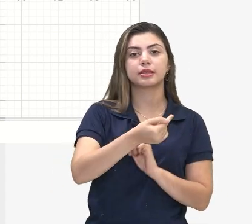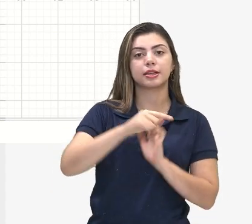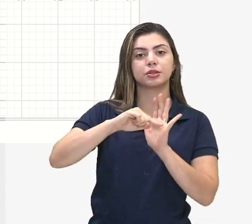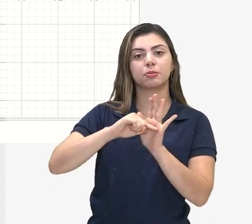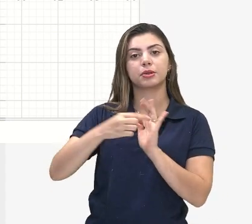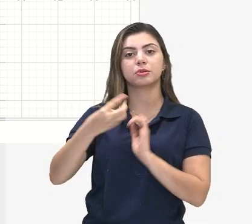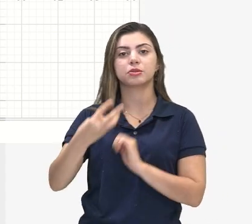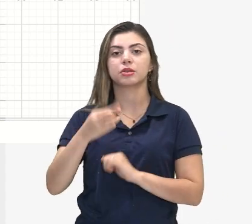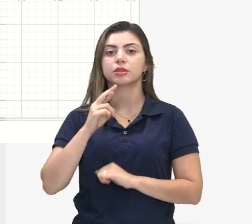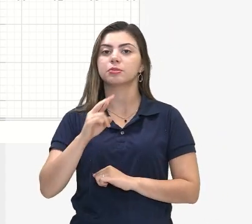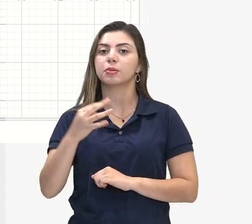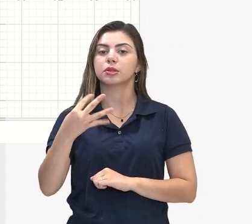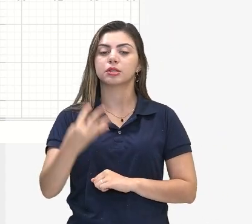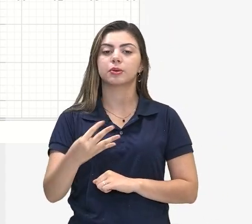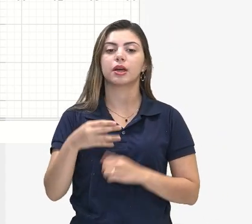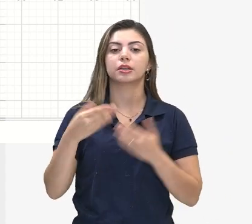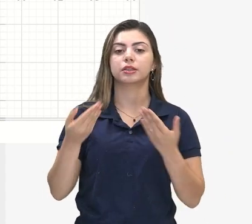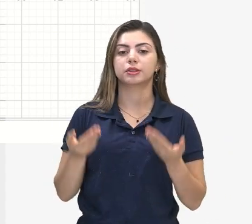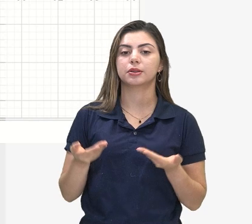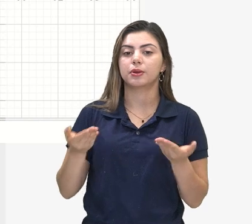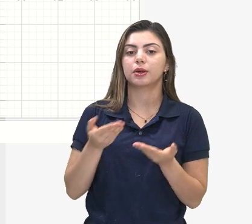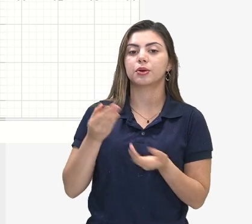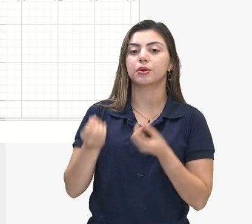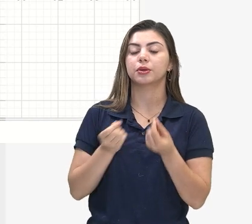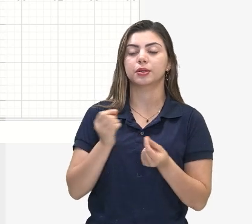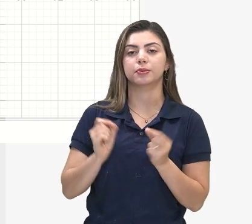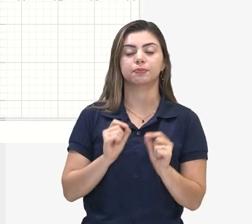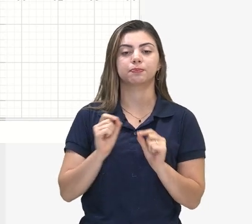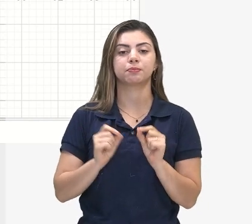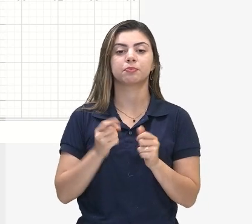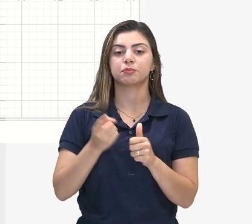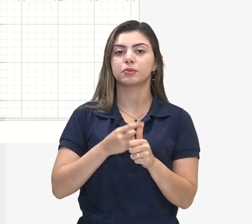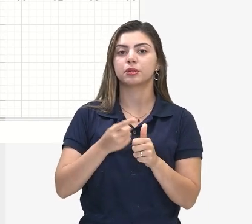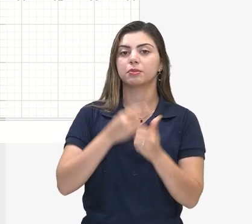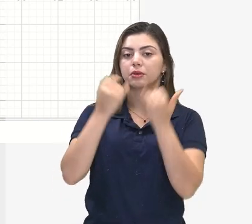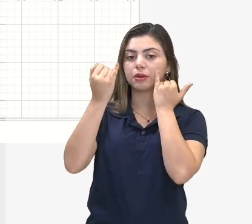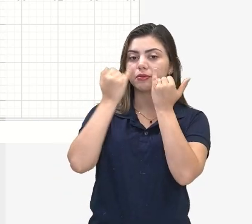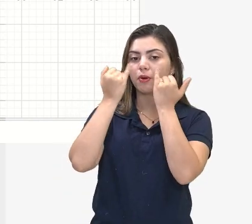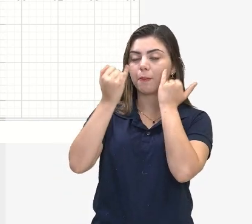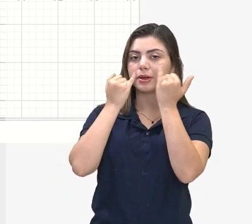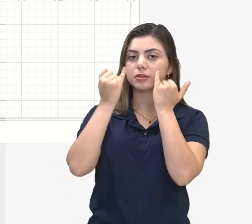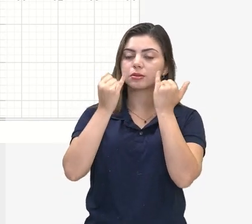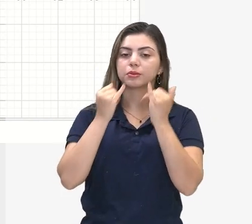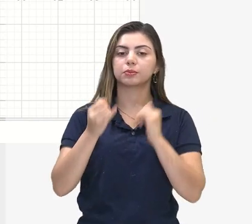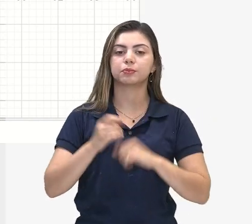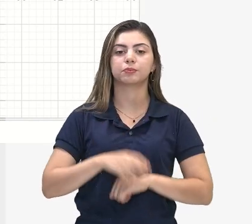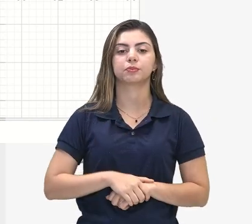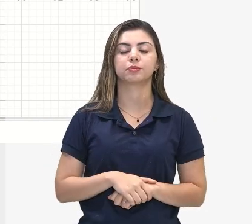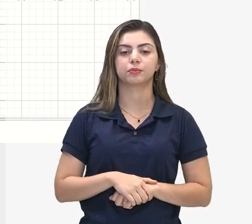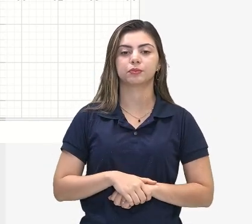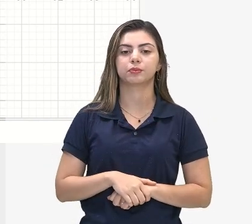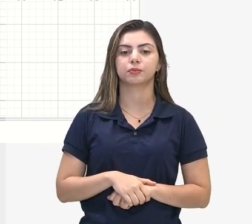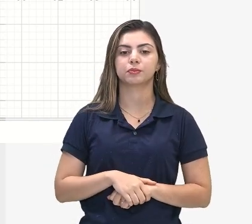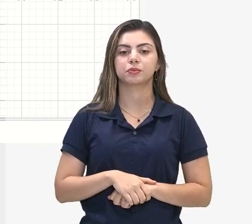4. Então, vamos anotar bem aqui, primeiramente, esse valor aqui dessa diferença, que foi o que nós acabamos de estudar aqui,